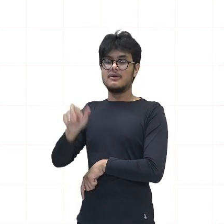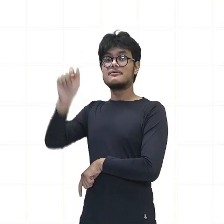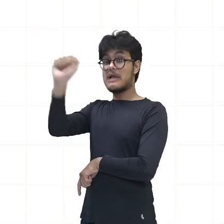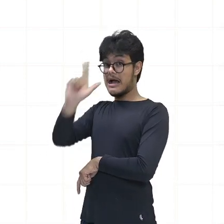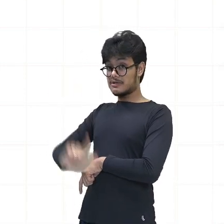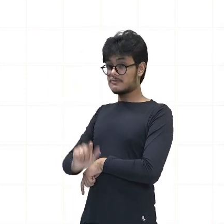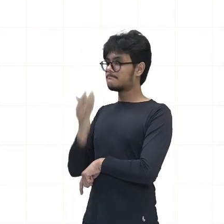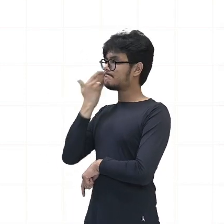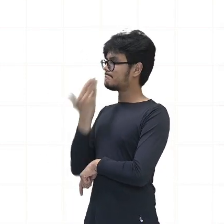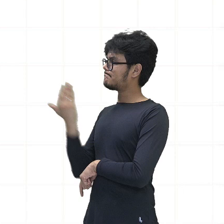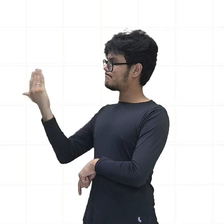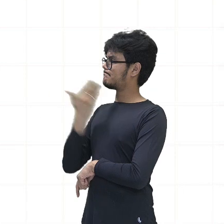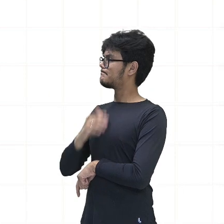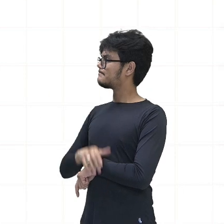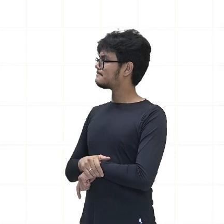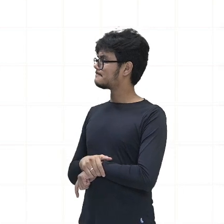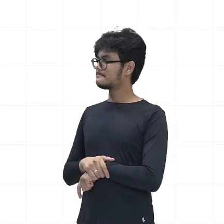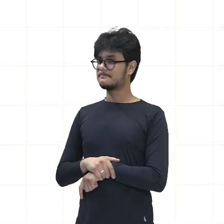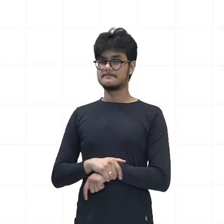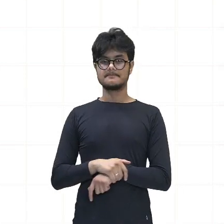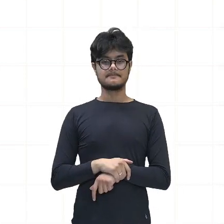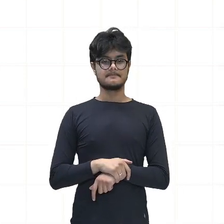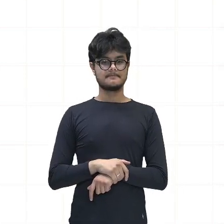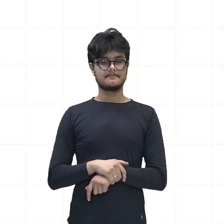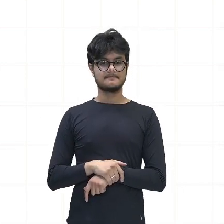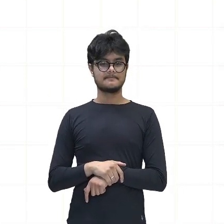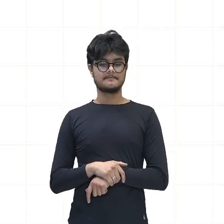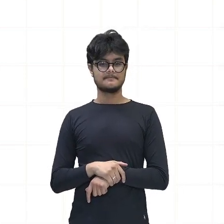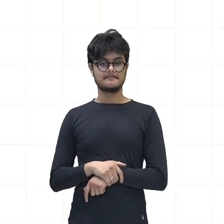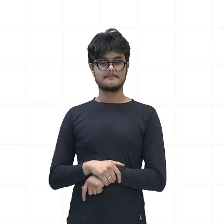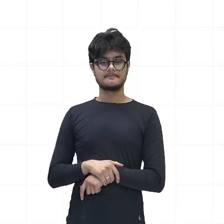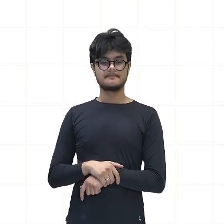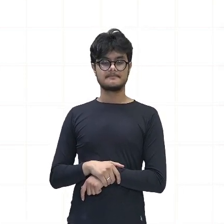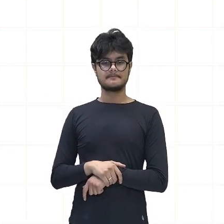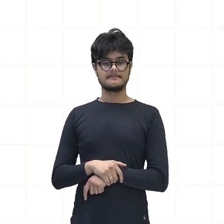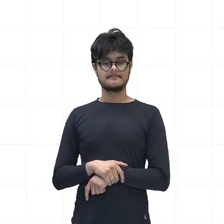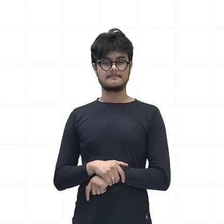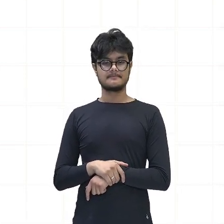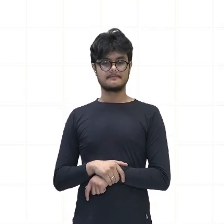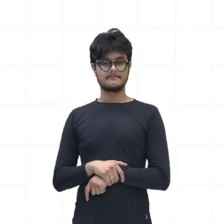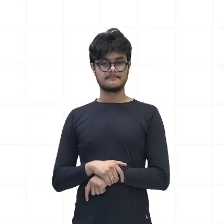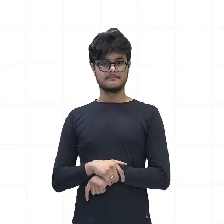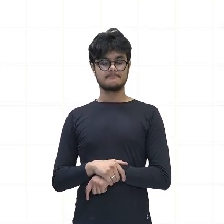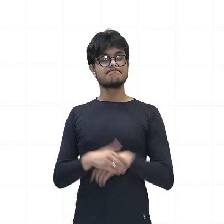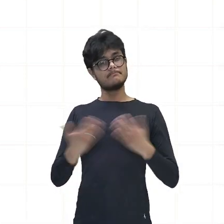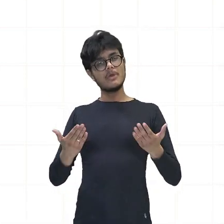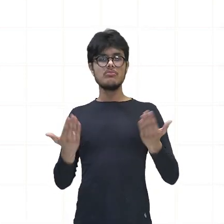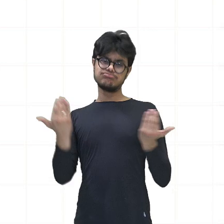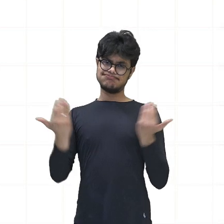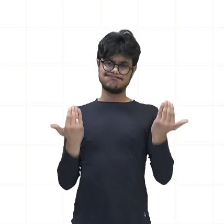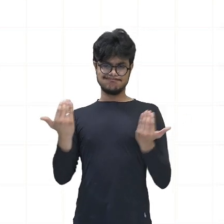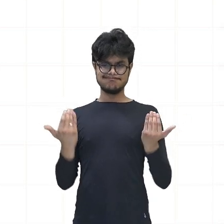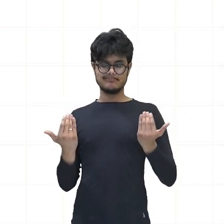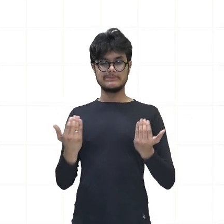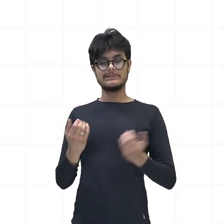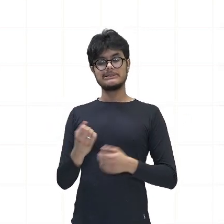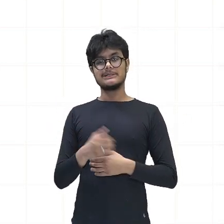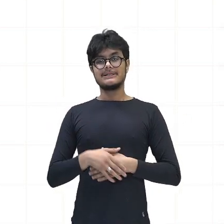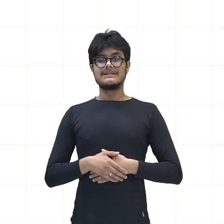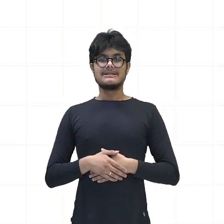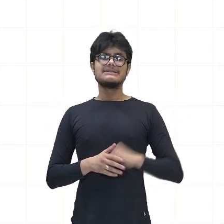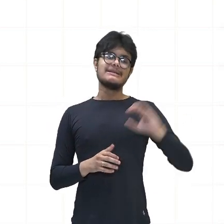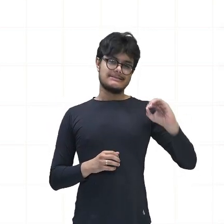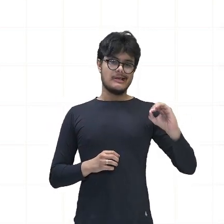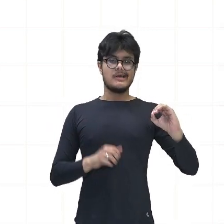a população masculina aí pelo azul mais forte e o azul mais claro, né? E a gente vai ver aqui de 0 a 14